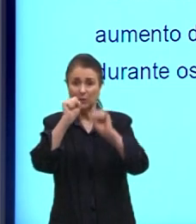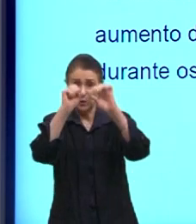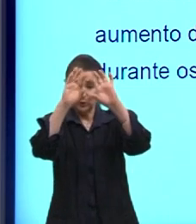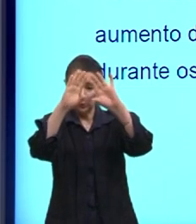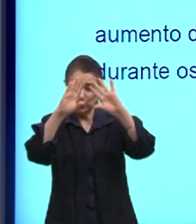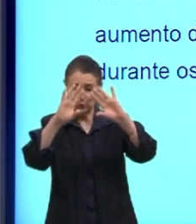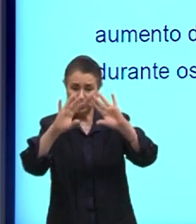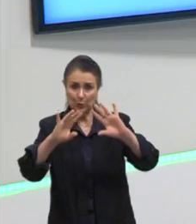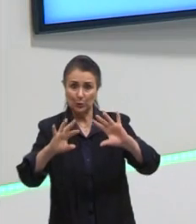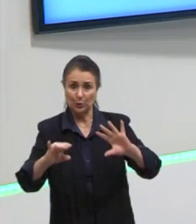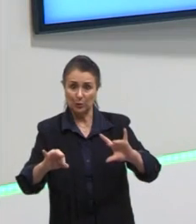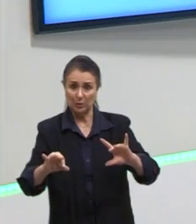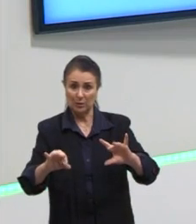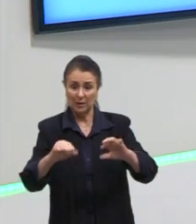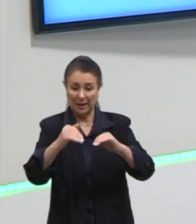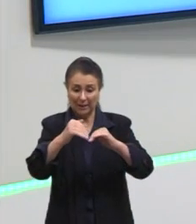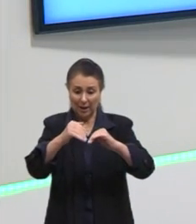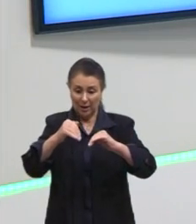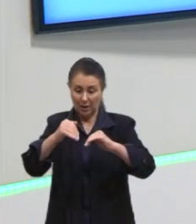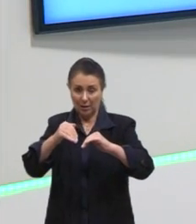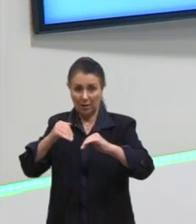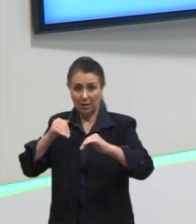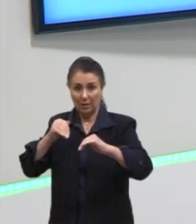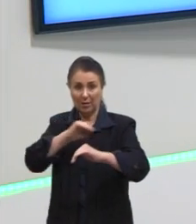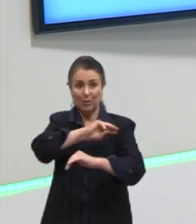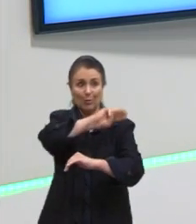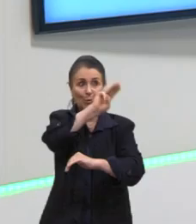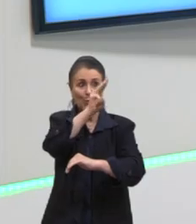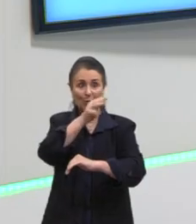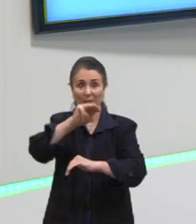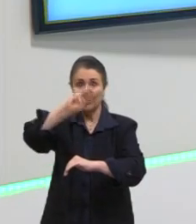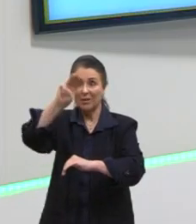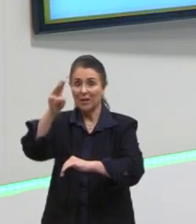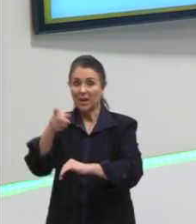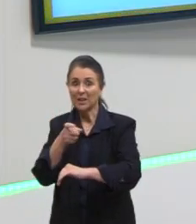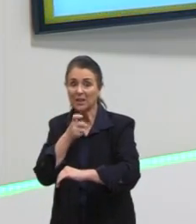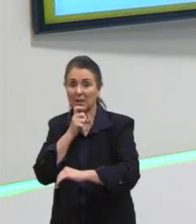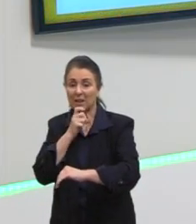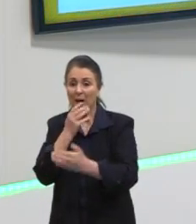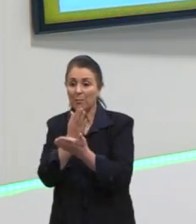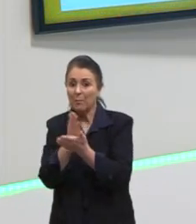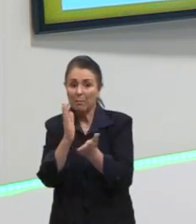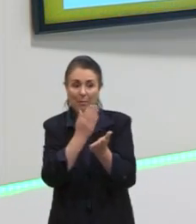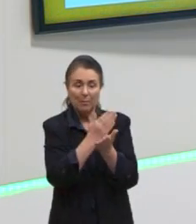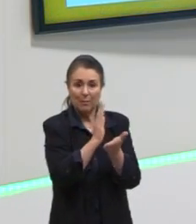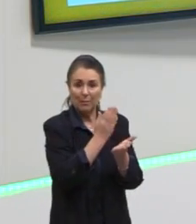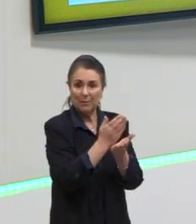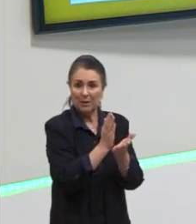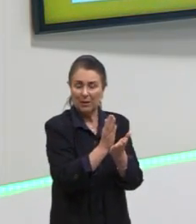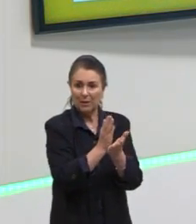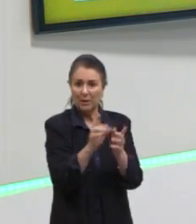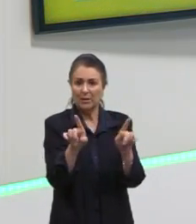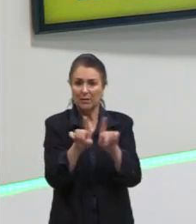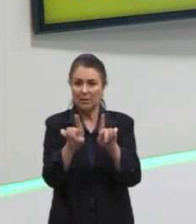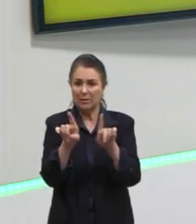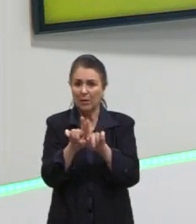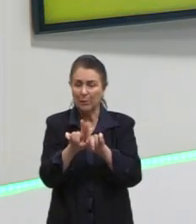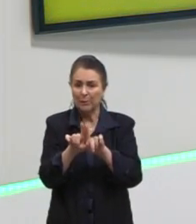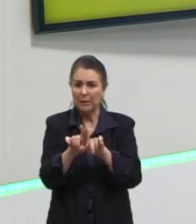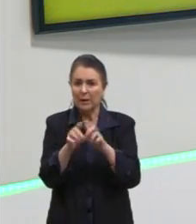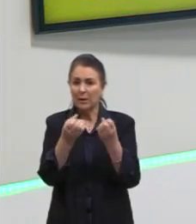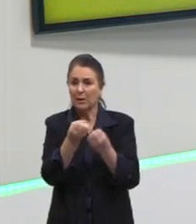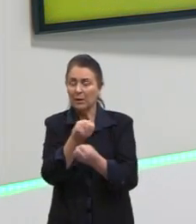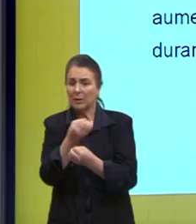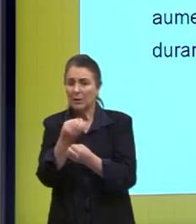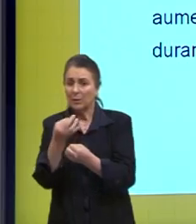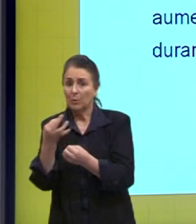Ártico o recuo da geleiras de montanhas ao redor do mundo a perda de massa dos mantos o gelo da